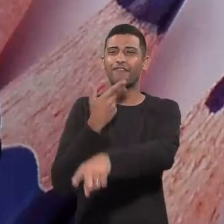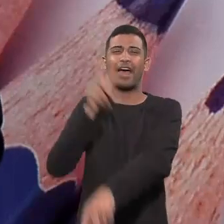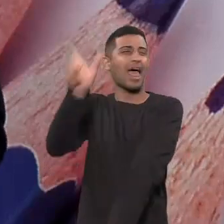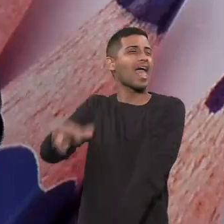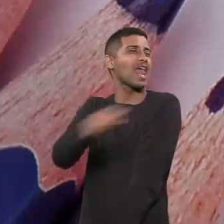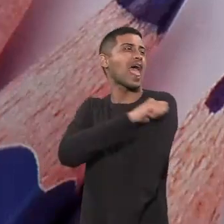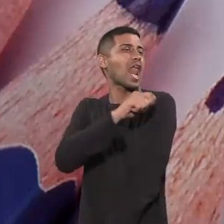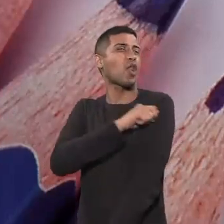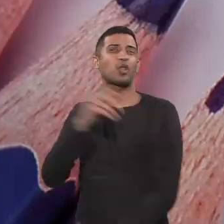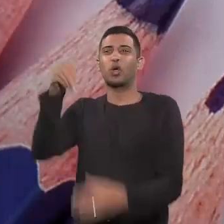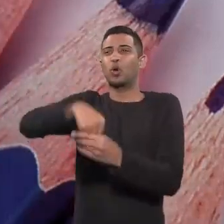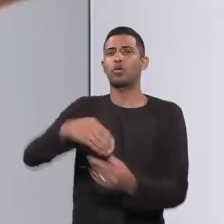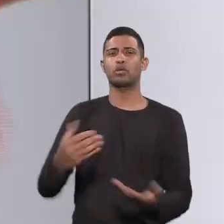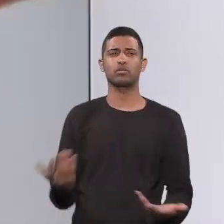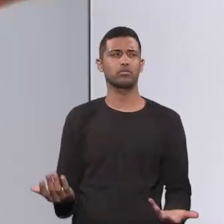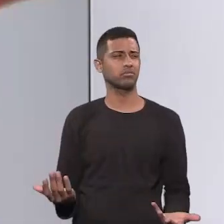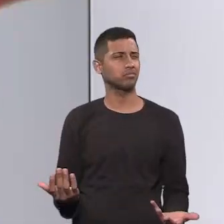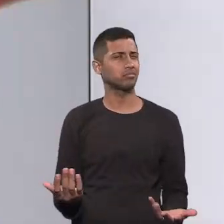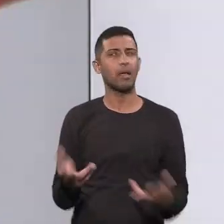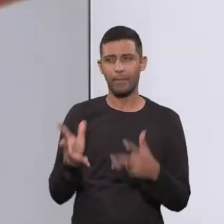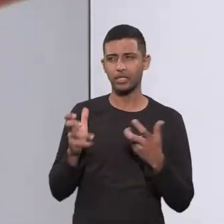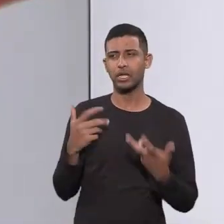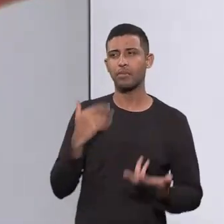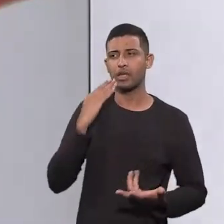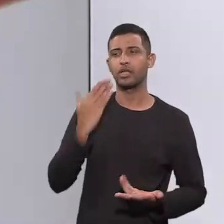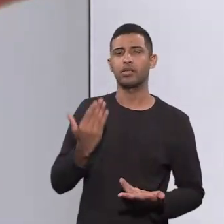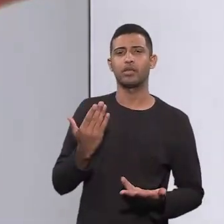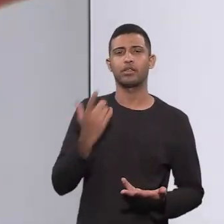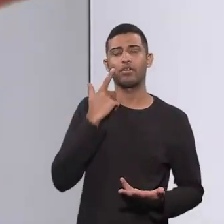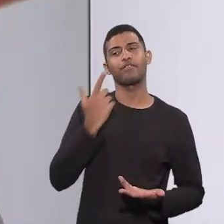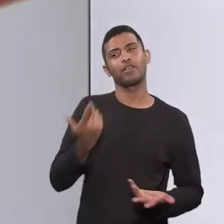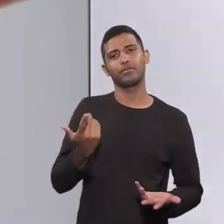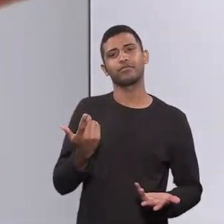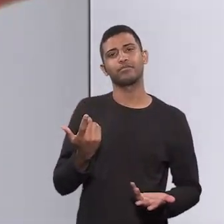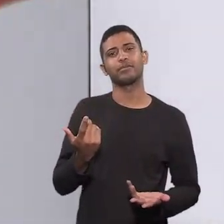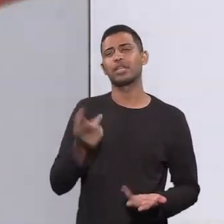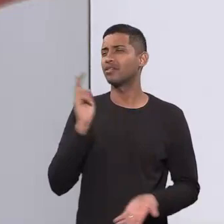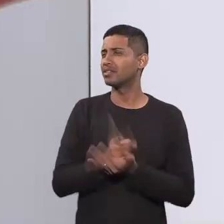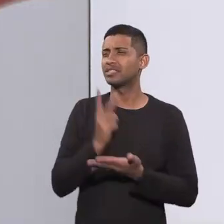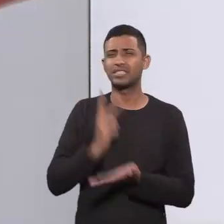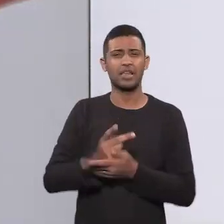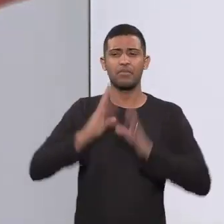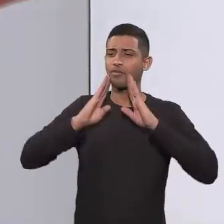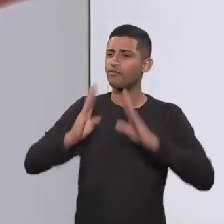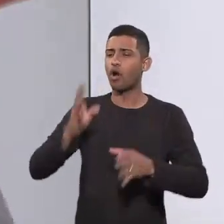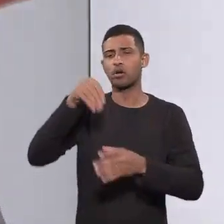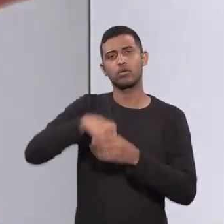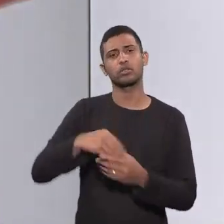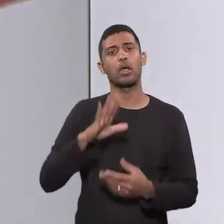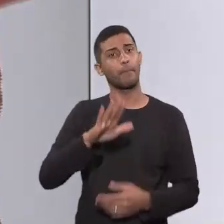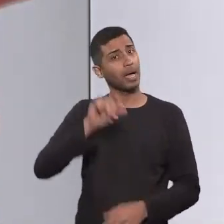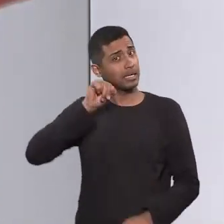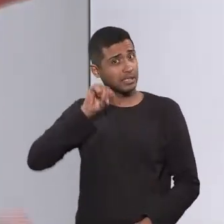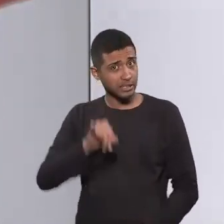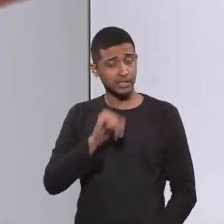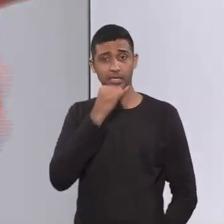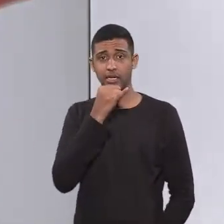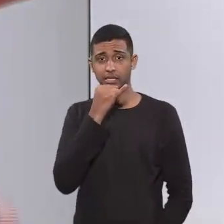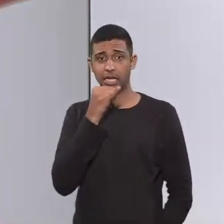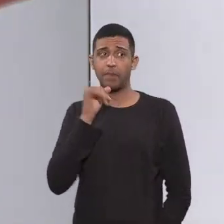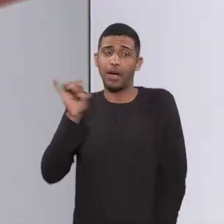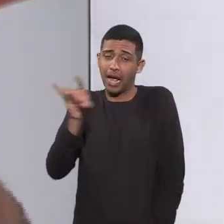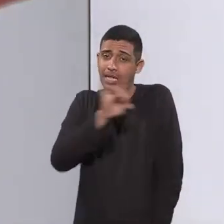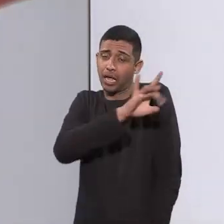aluno está incluído. Tá. Então, assim, percebe? Então, assim, nesse sentido, eu sou e serei sempre favorável à inclusão, mas desde que, em